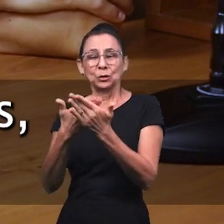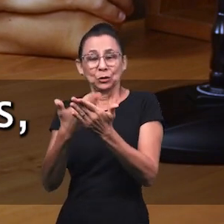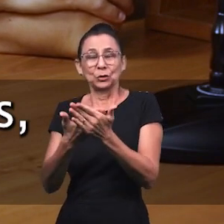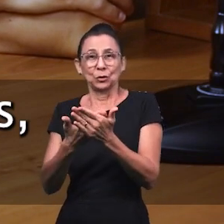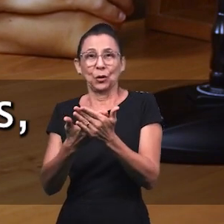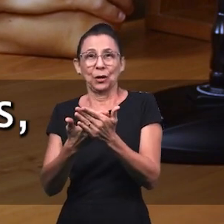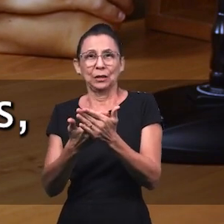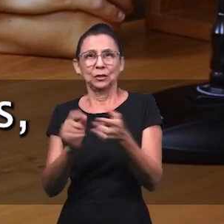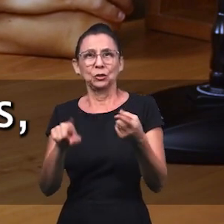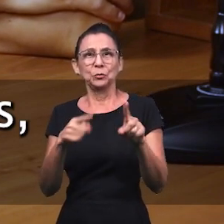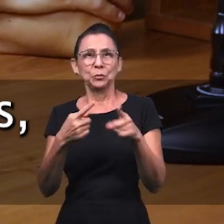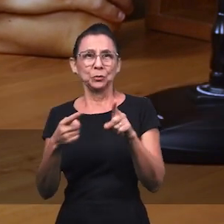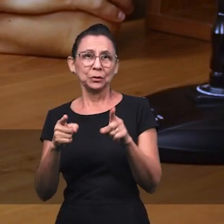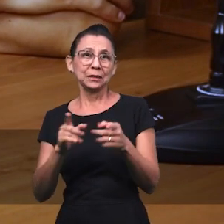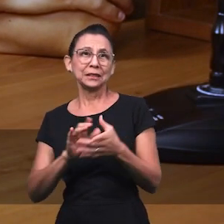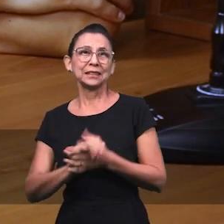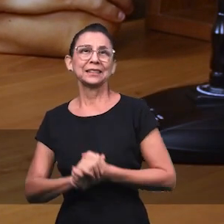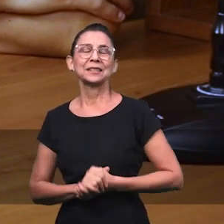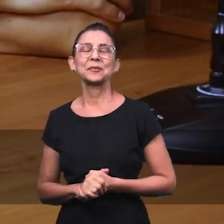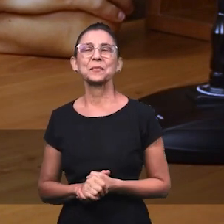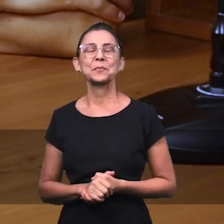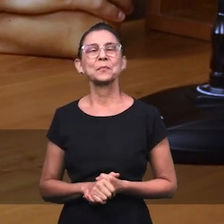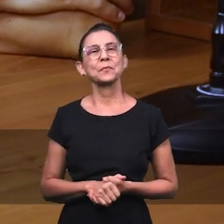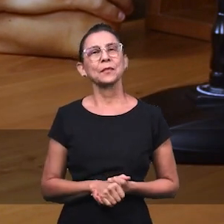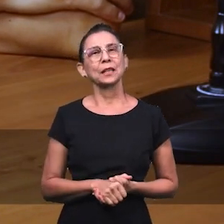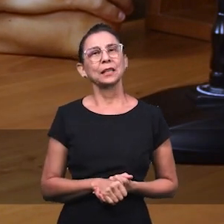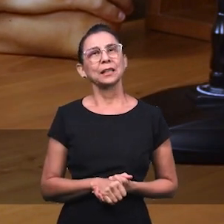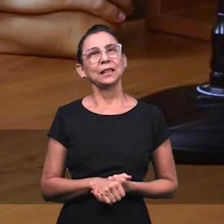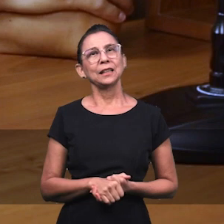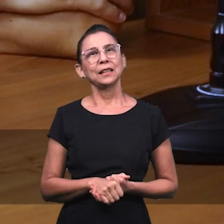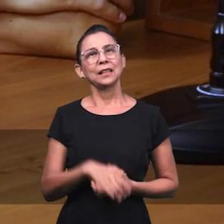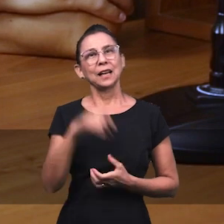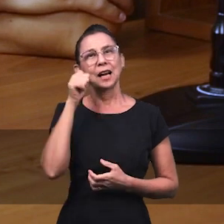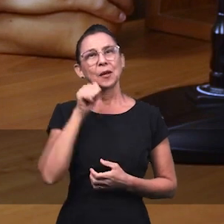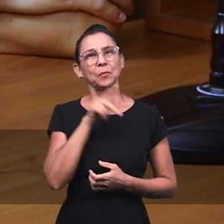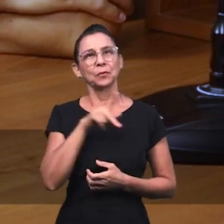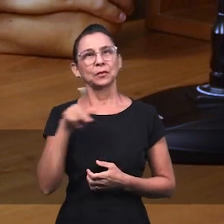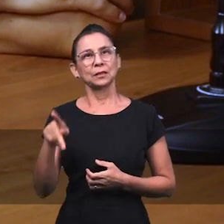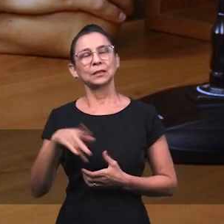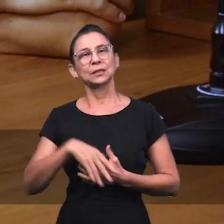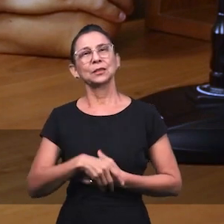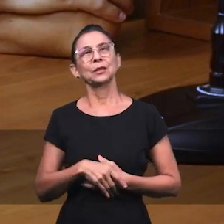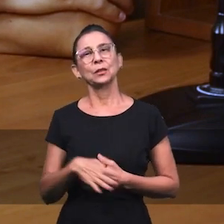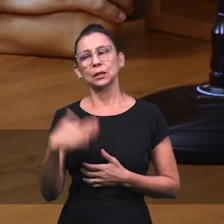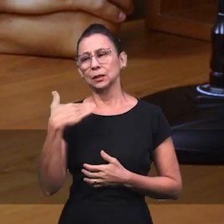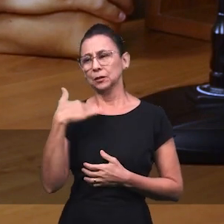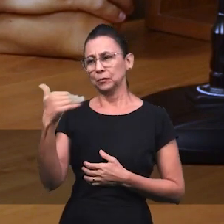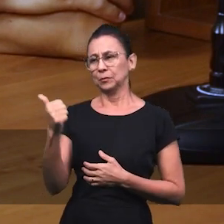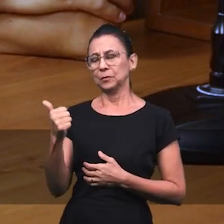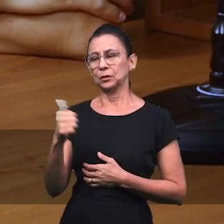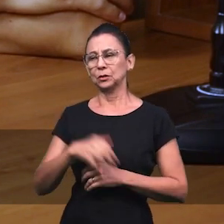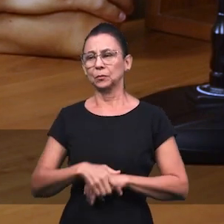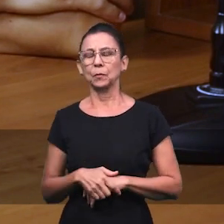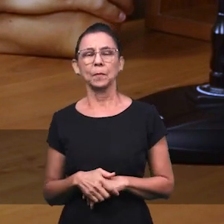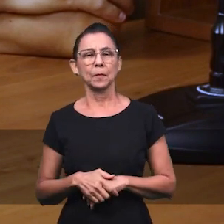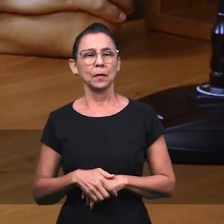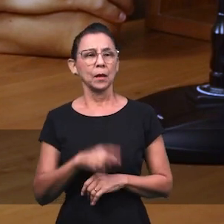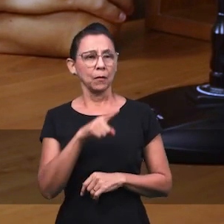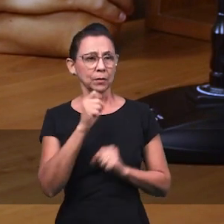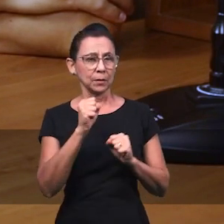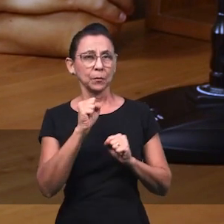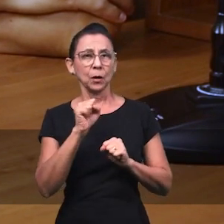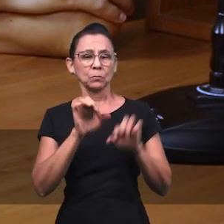Rio de Janeiro. E a minha professora, a minha filha, me chamou. Você pode tocar